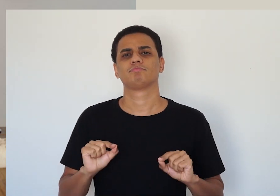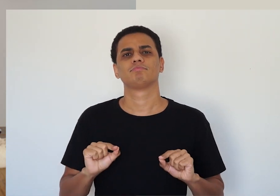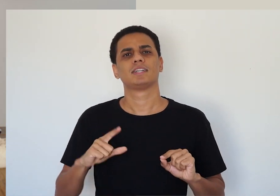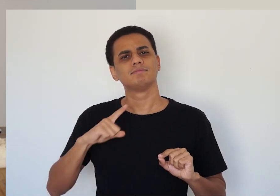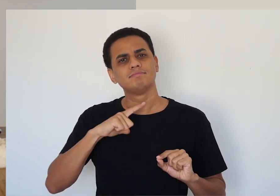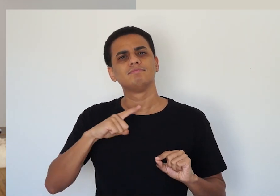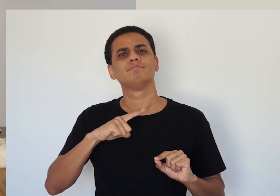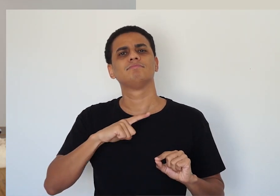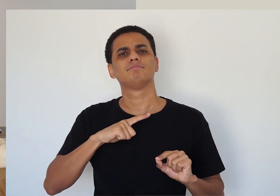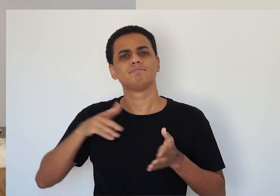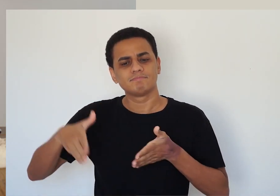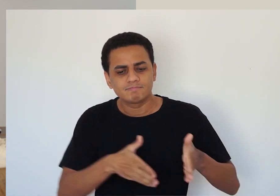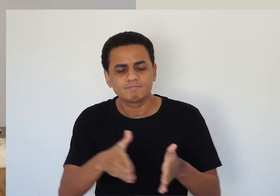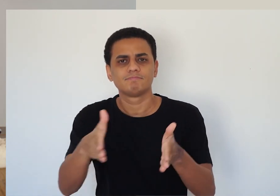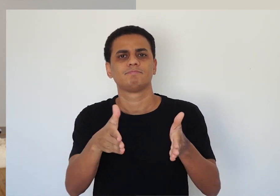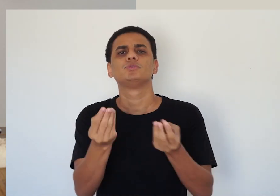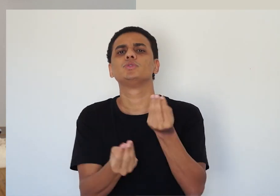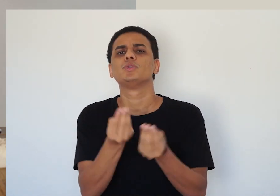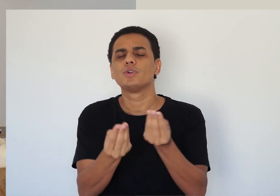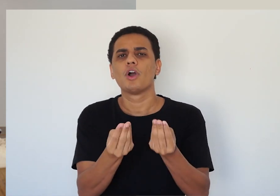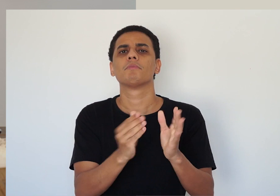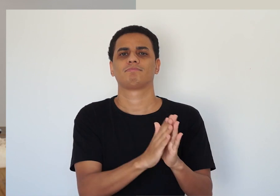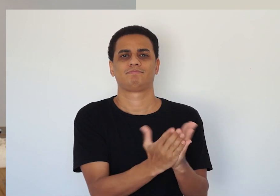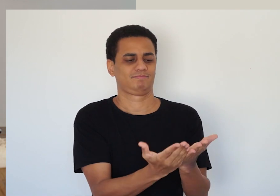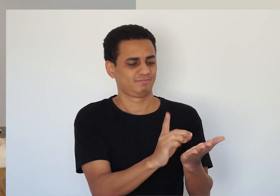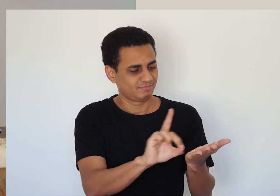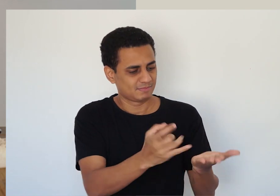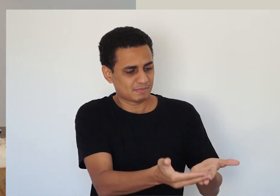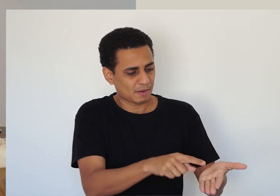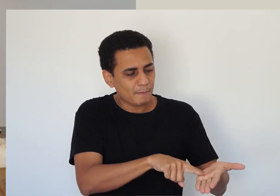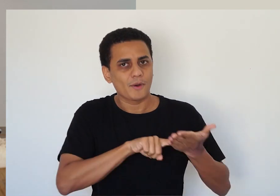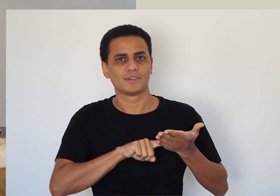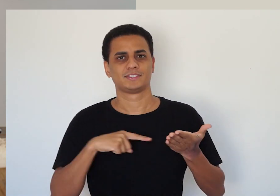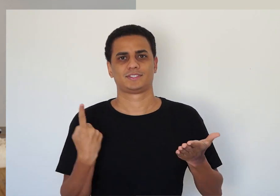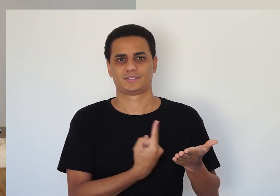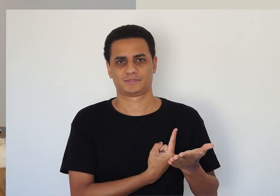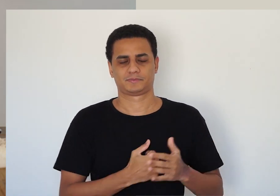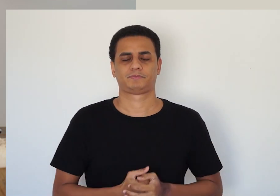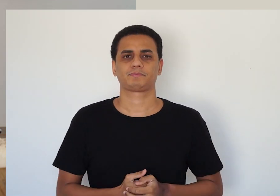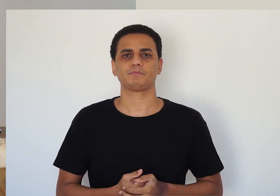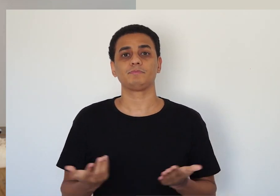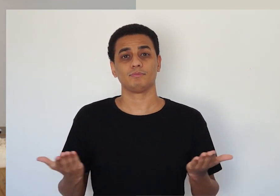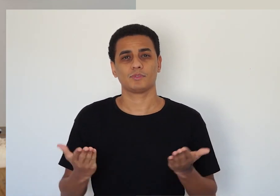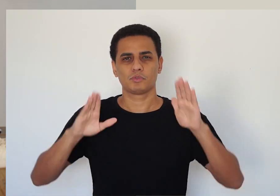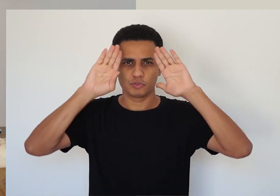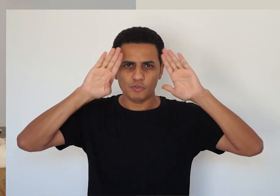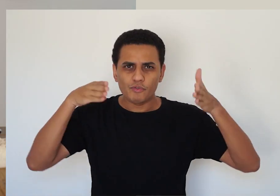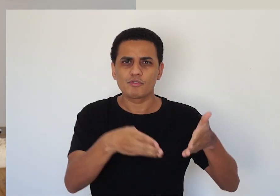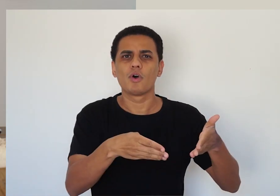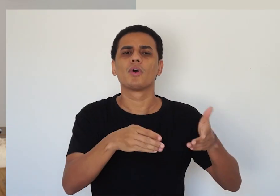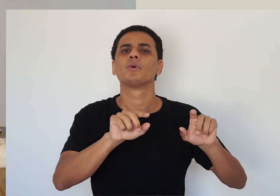realmente luz e direção na palavra de Deus para enfrentarmos esse momento. E eu queria focar hoje